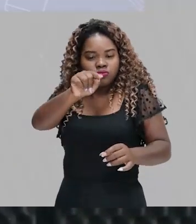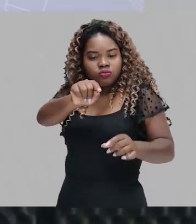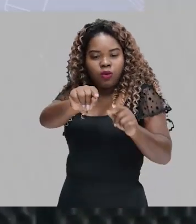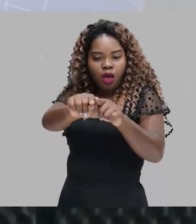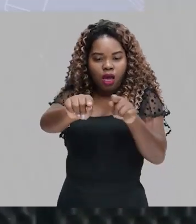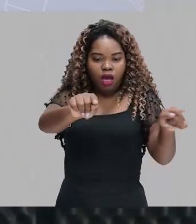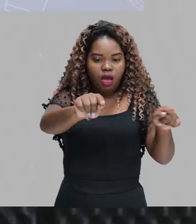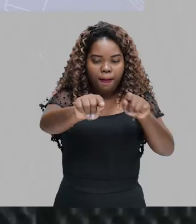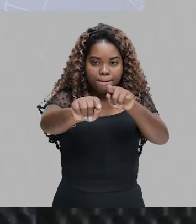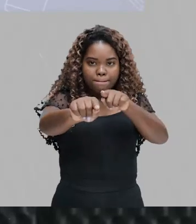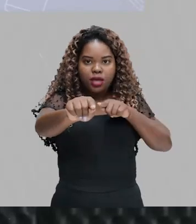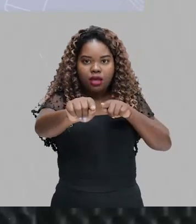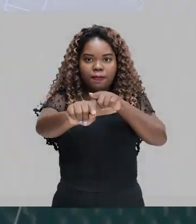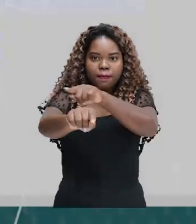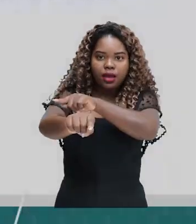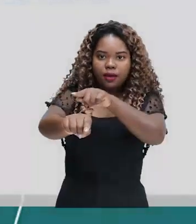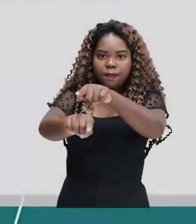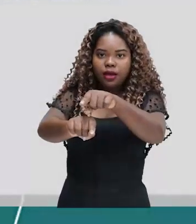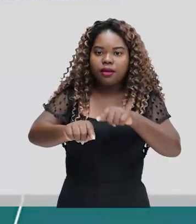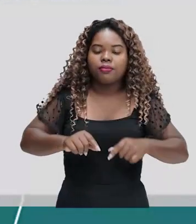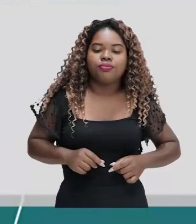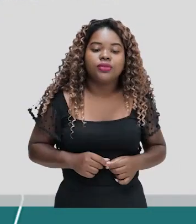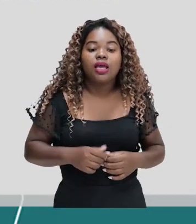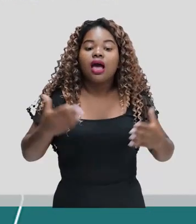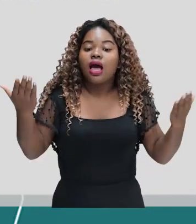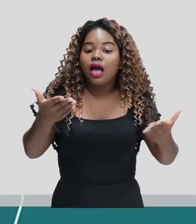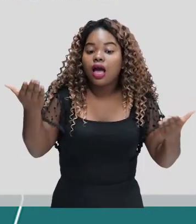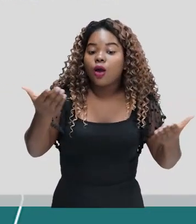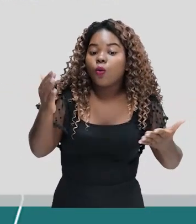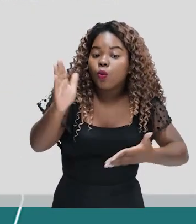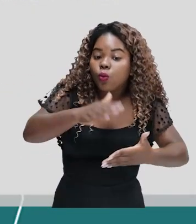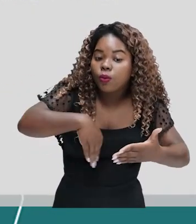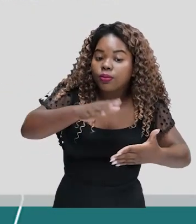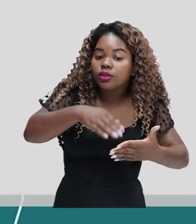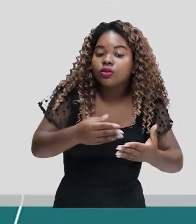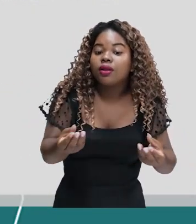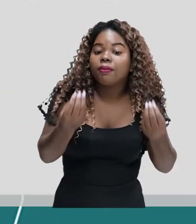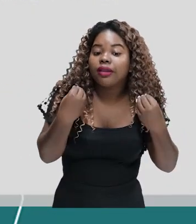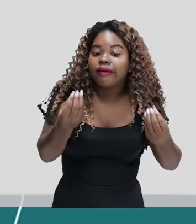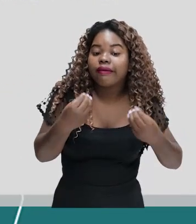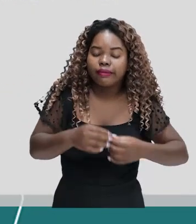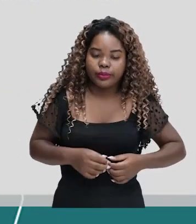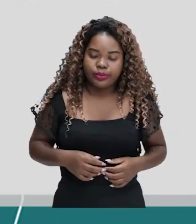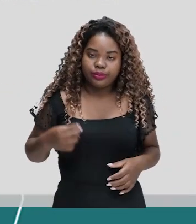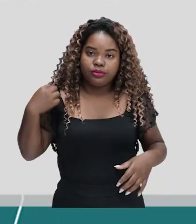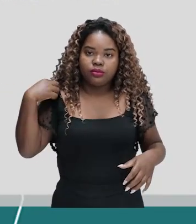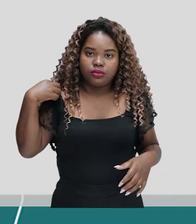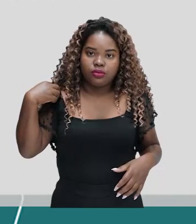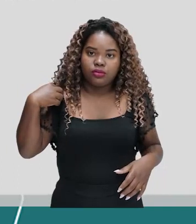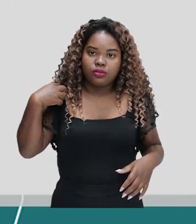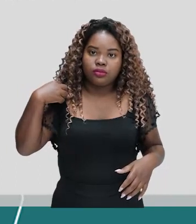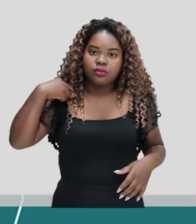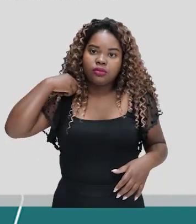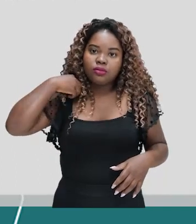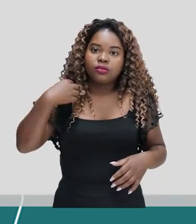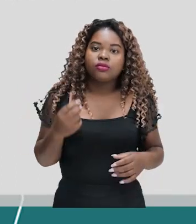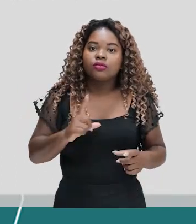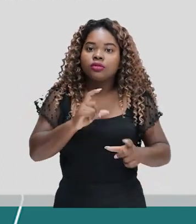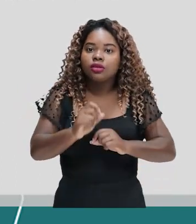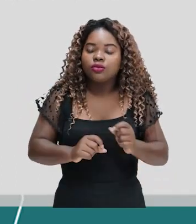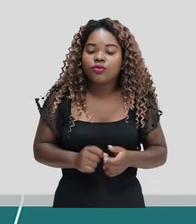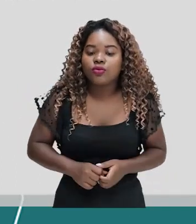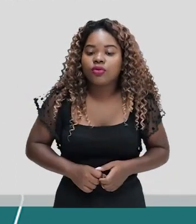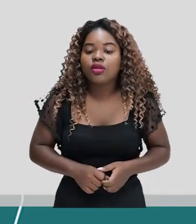isso. Pintura renascentista. Agora, para que ela servia? Gente, retrato que o avô de vocês